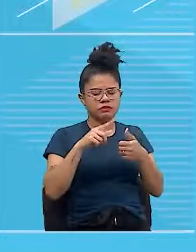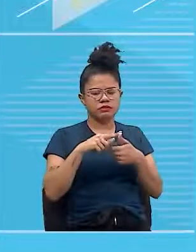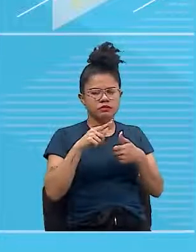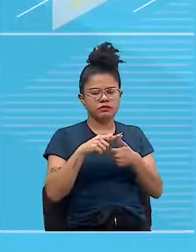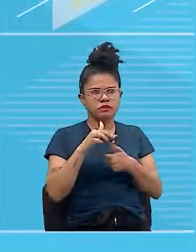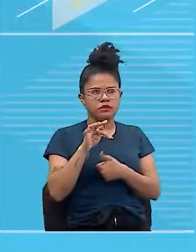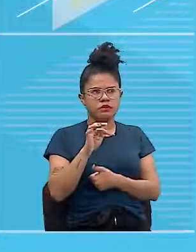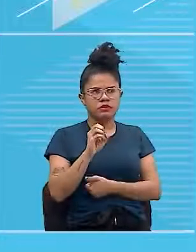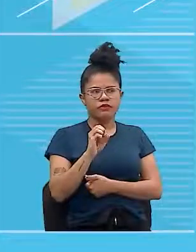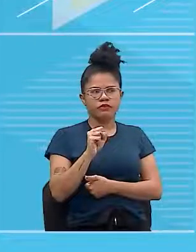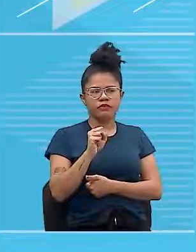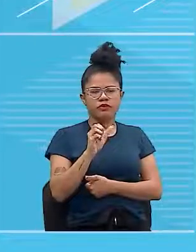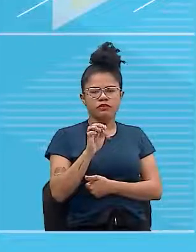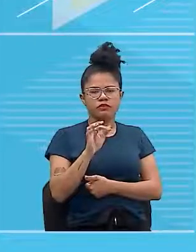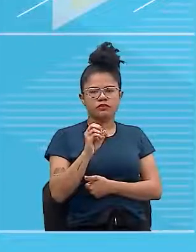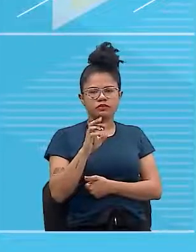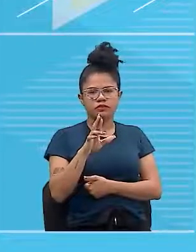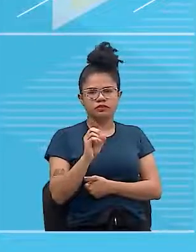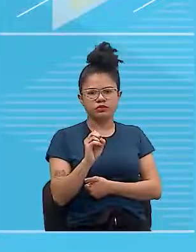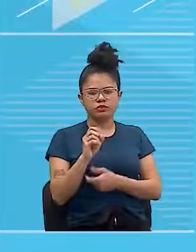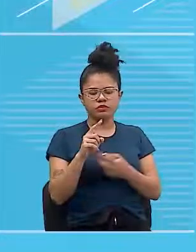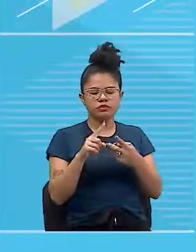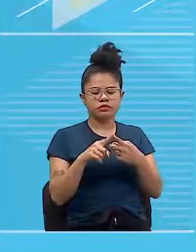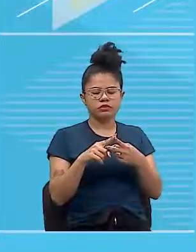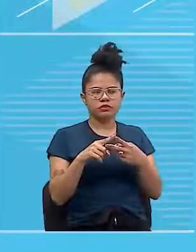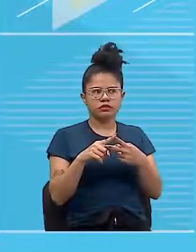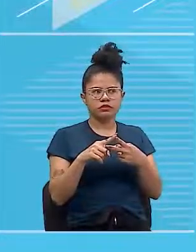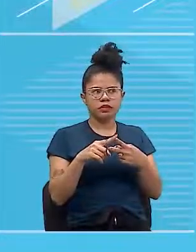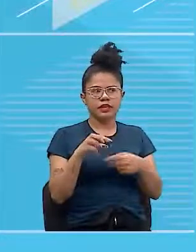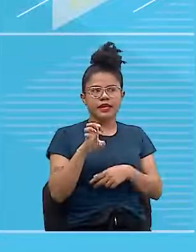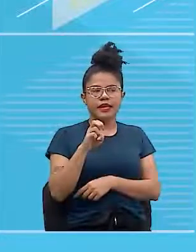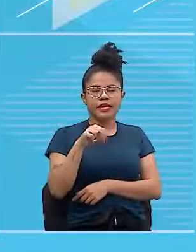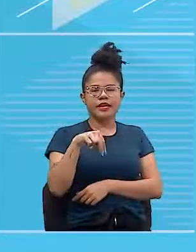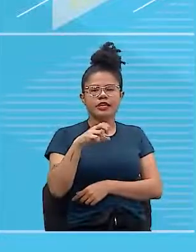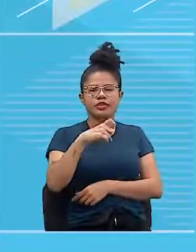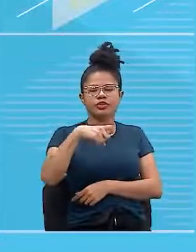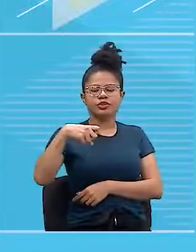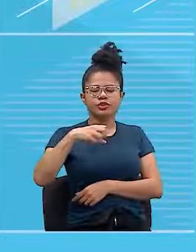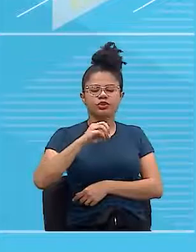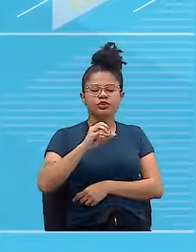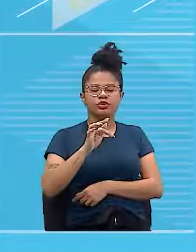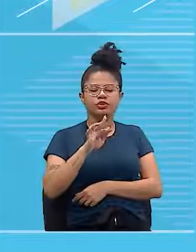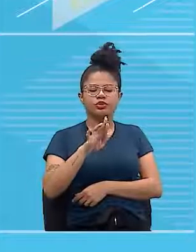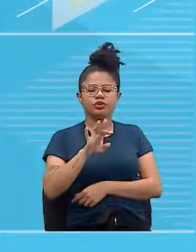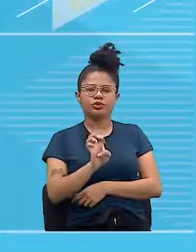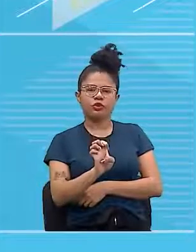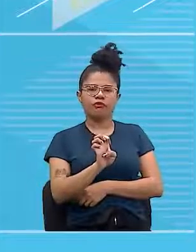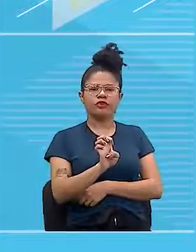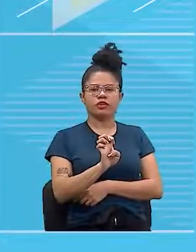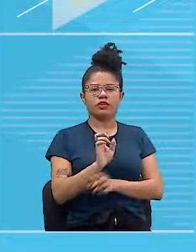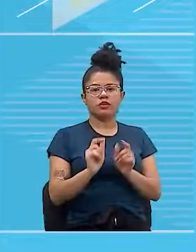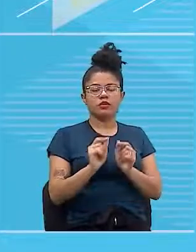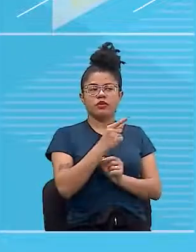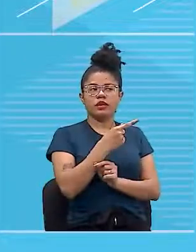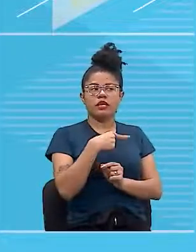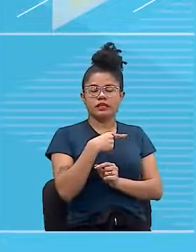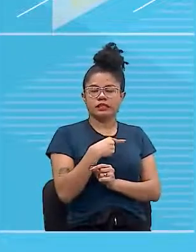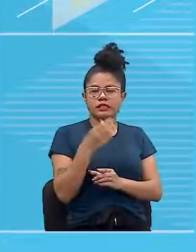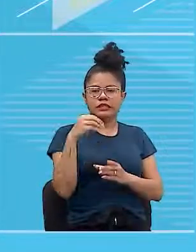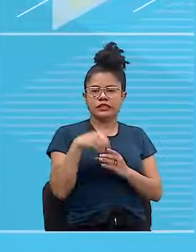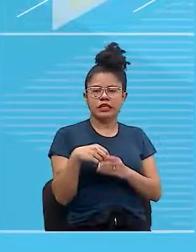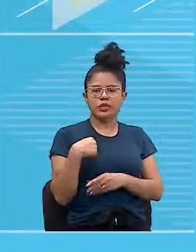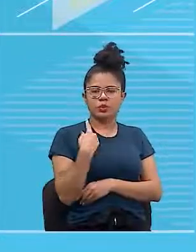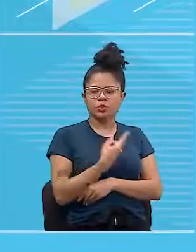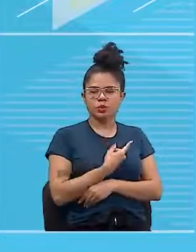enxofre tá Esses são os principais principais elementos químicos que fazem parte né